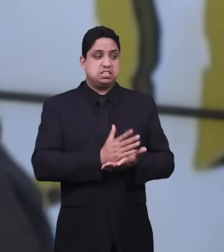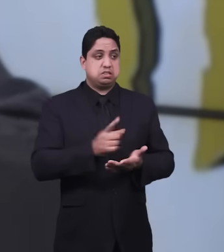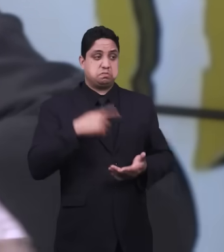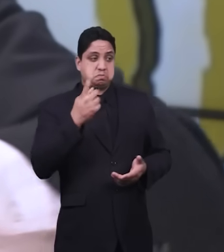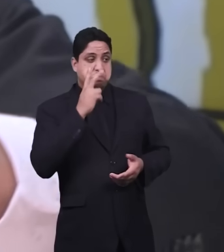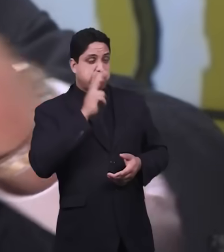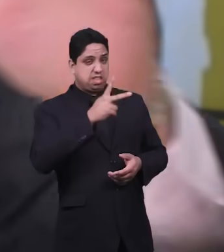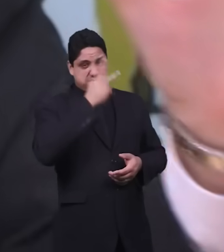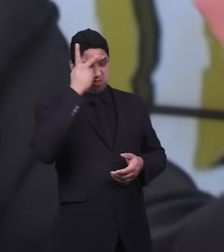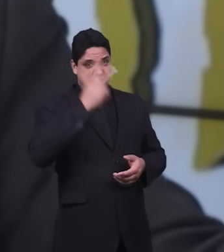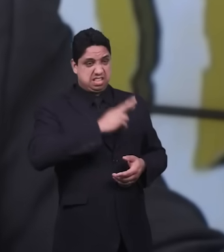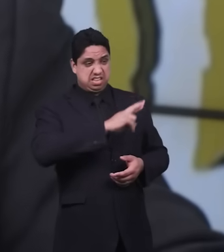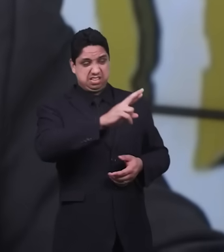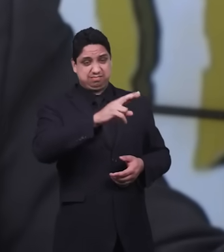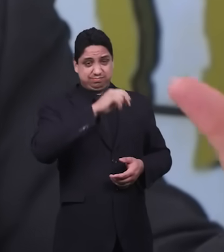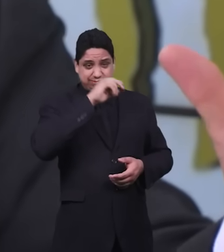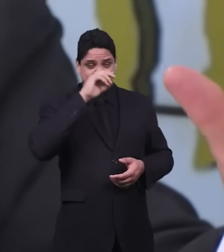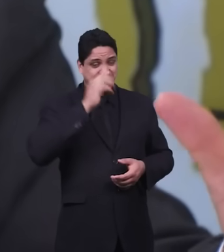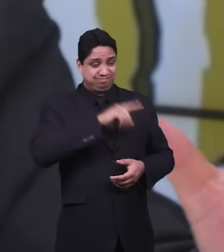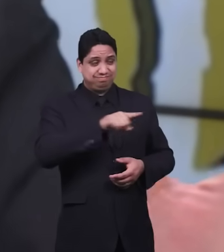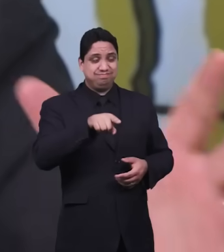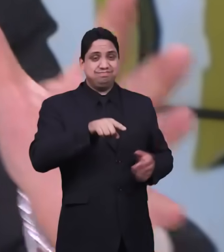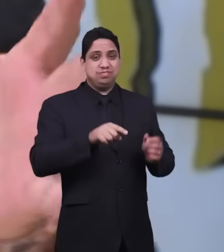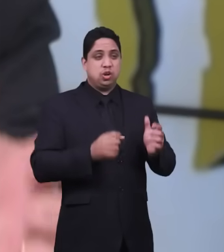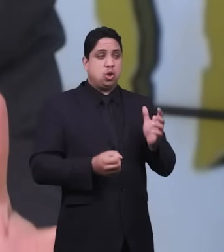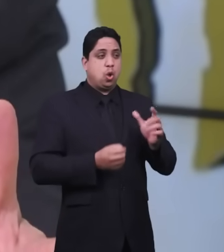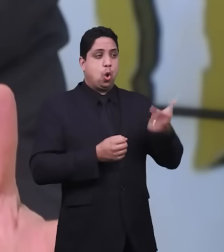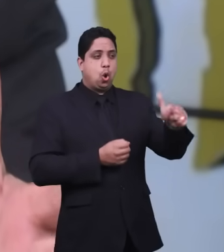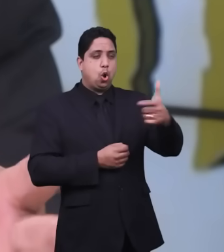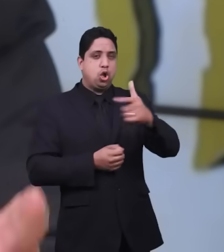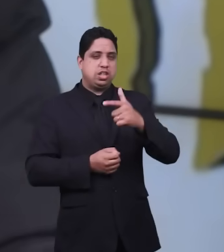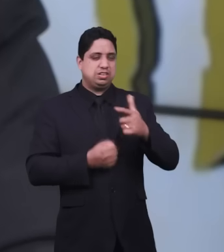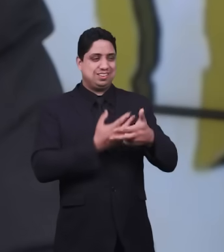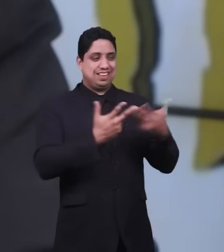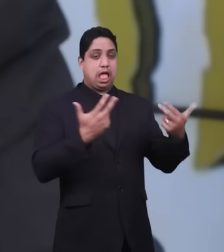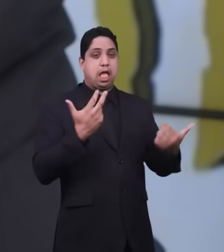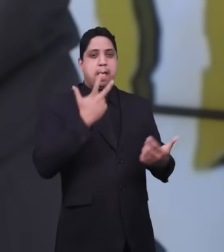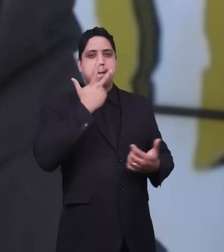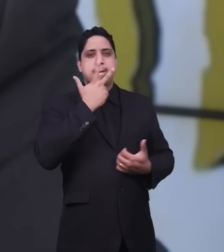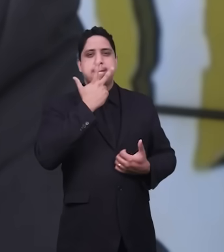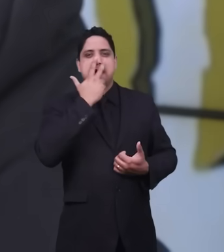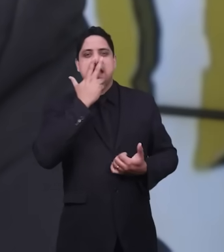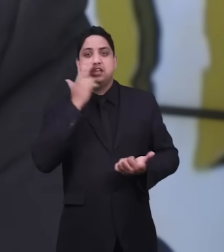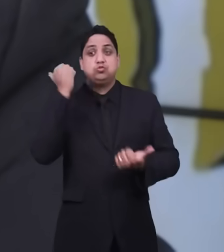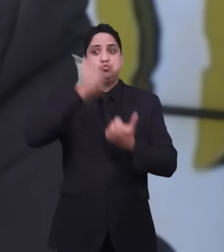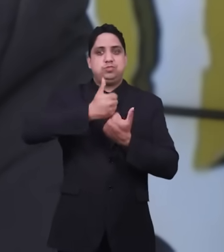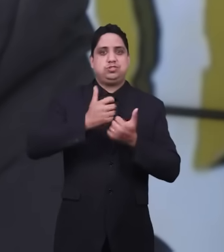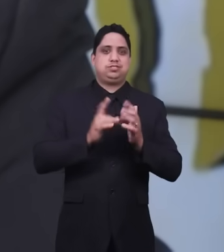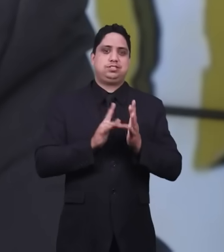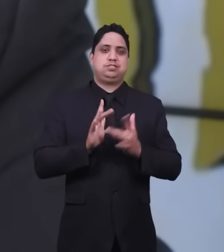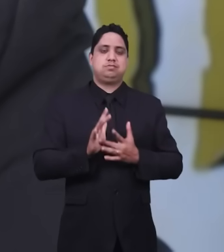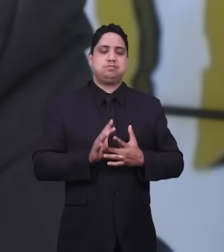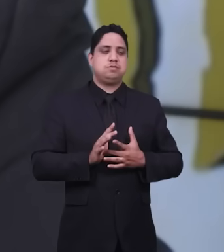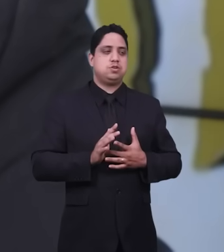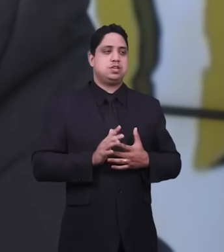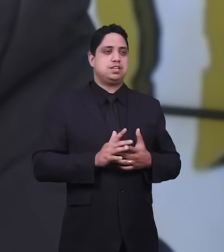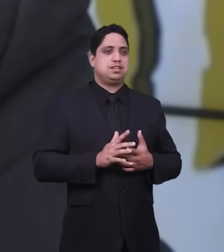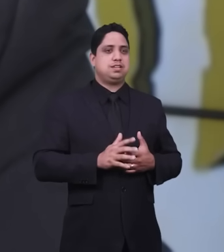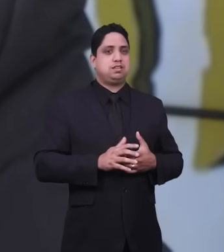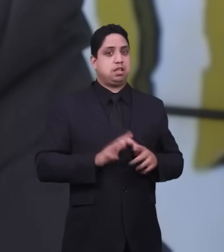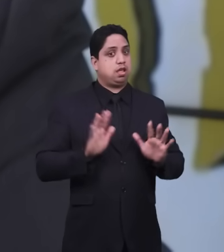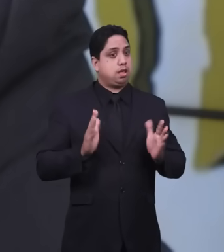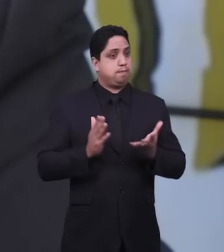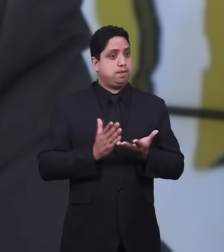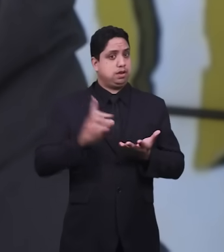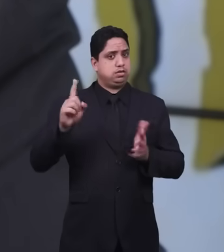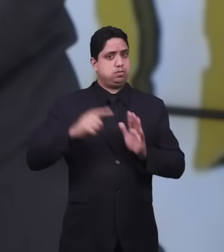aí outras figuras que são criadas para batizar. Então, quem batiza é Jesus Cristo. Não existe outra palavra